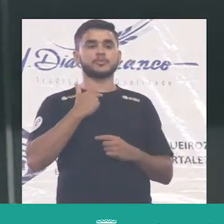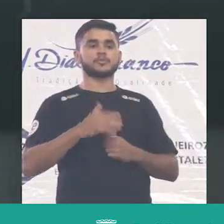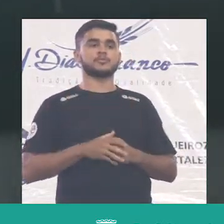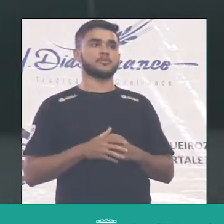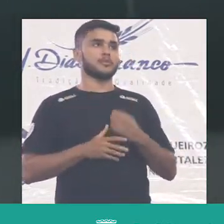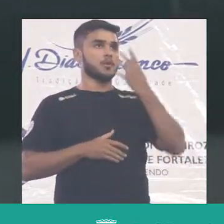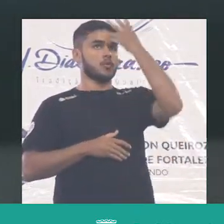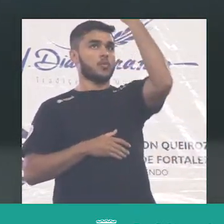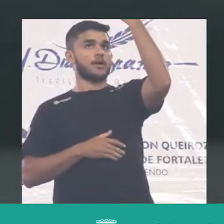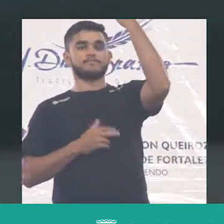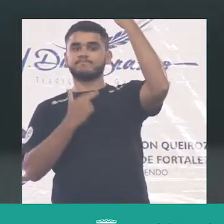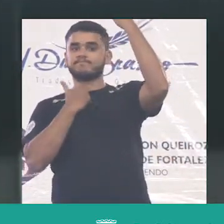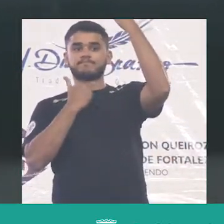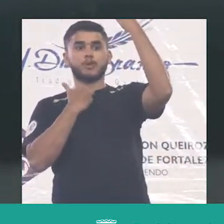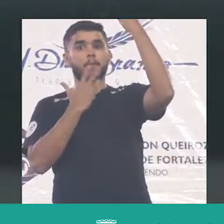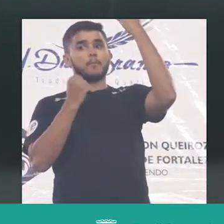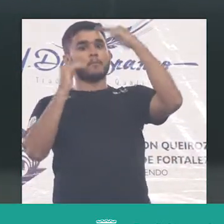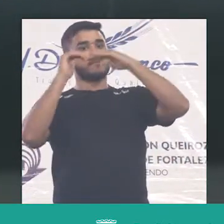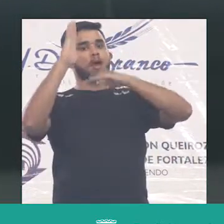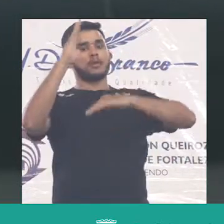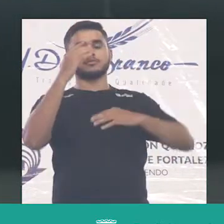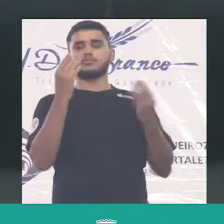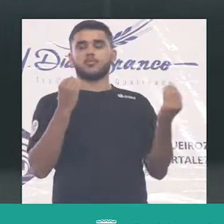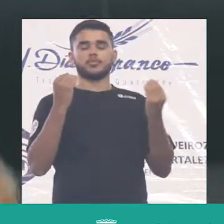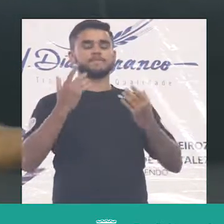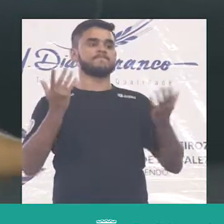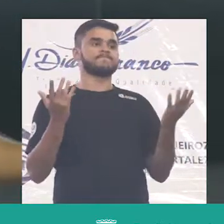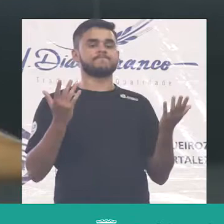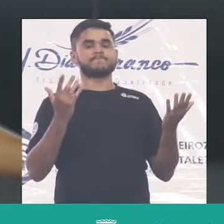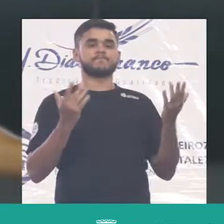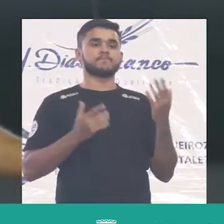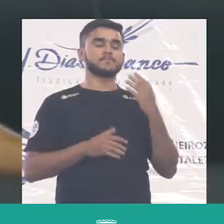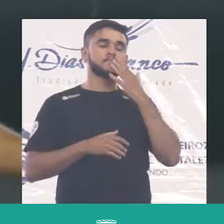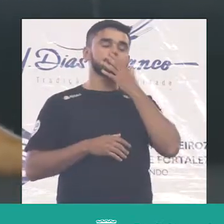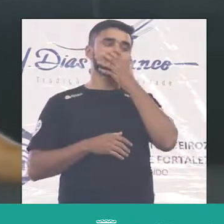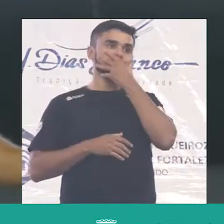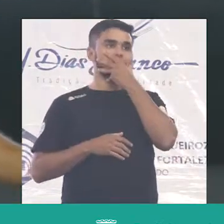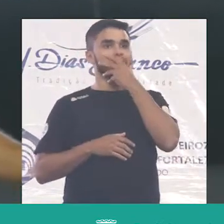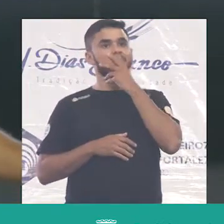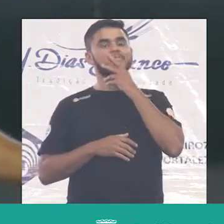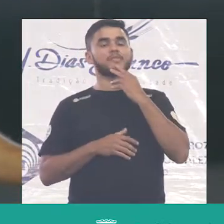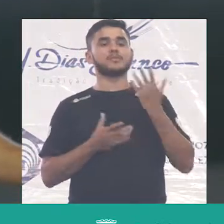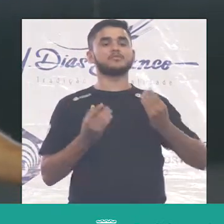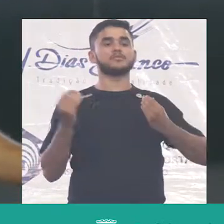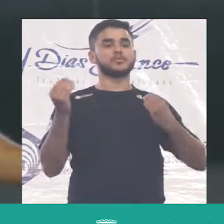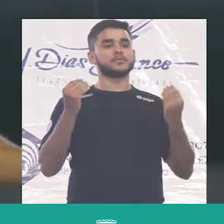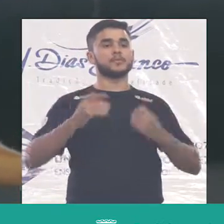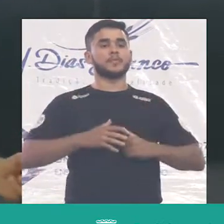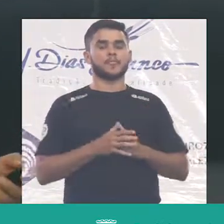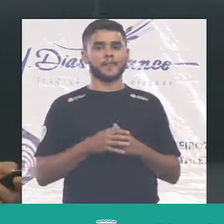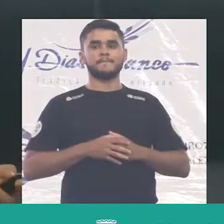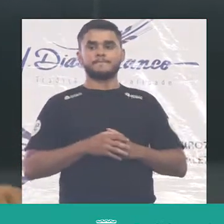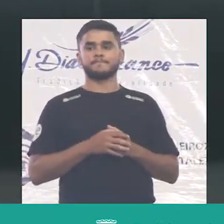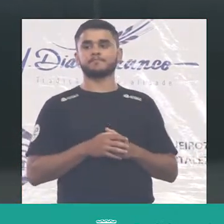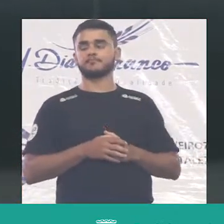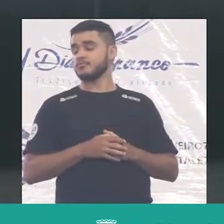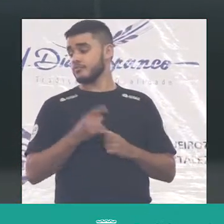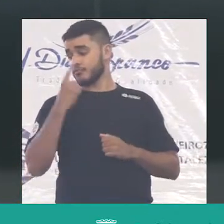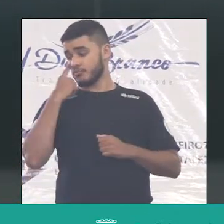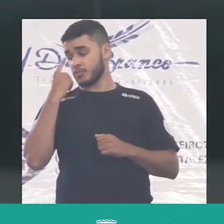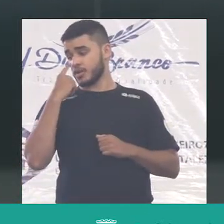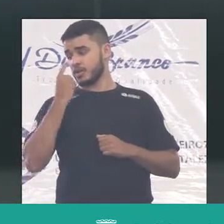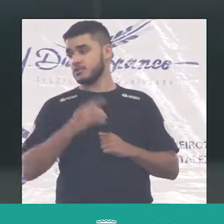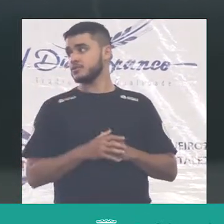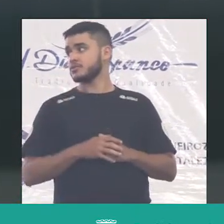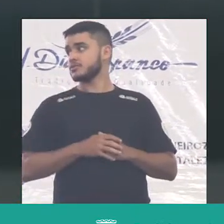é 4. 4 ao quadrado seria... Raio ao quadrado igual a 4, raio seria 2. Voltando lá